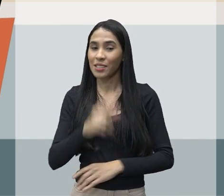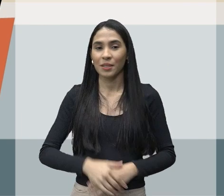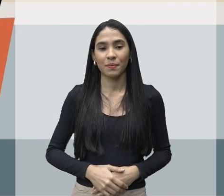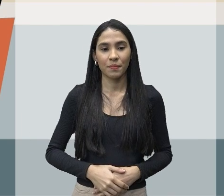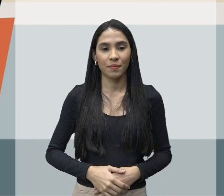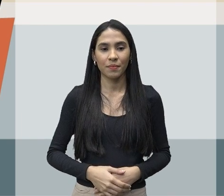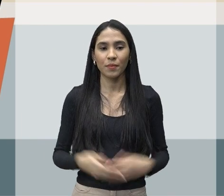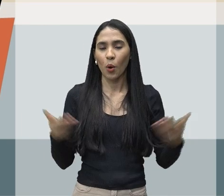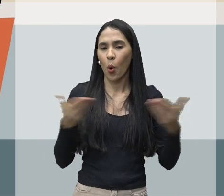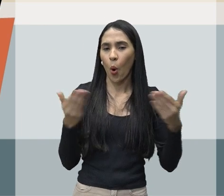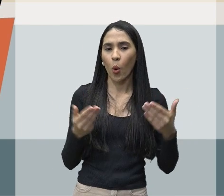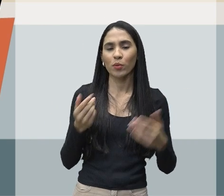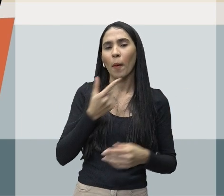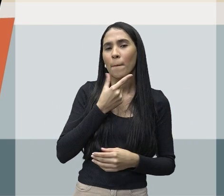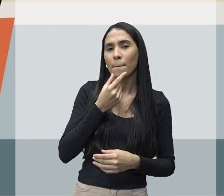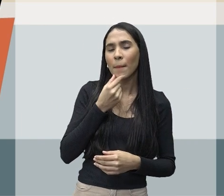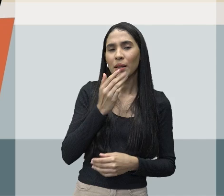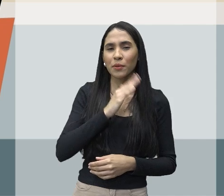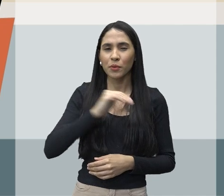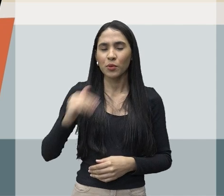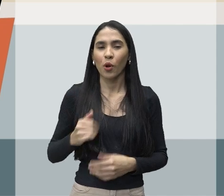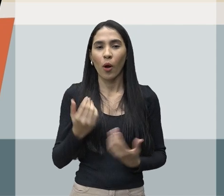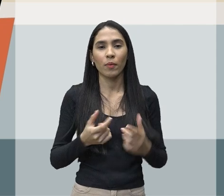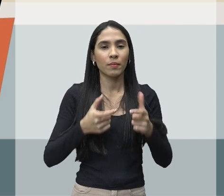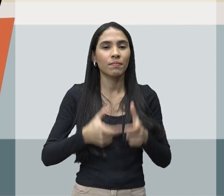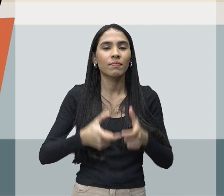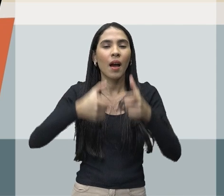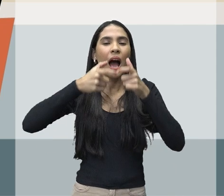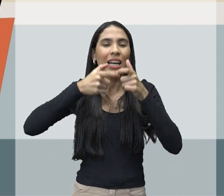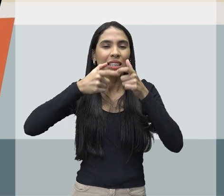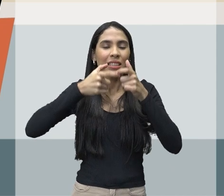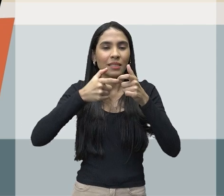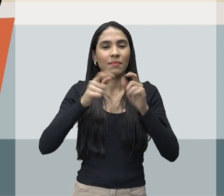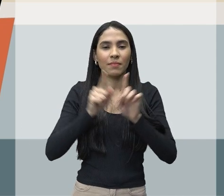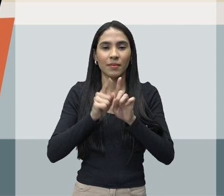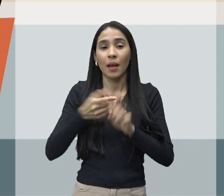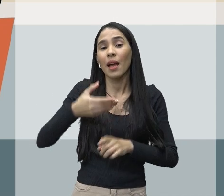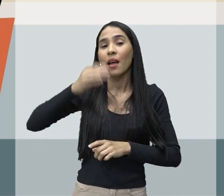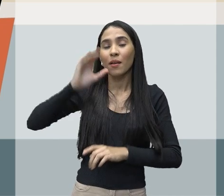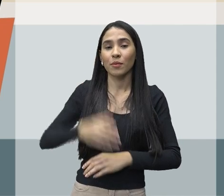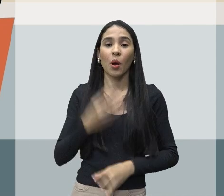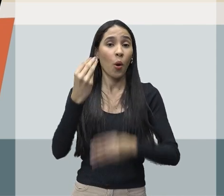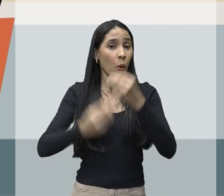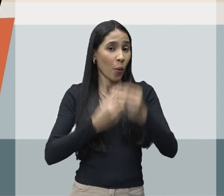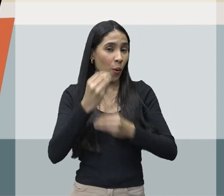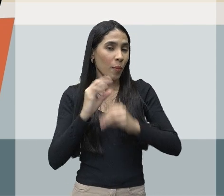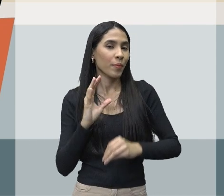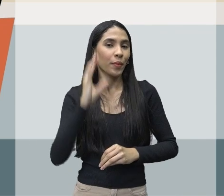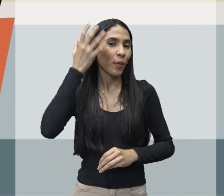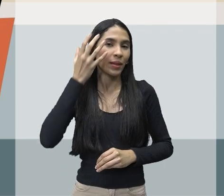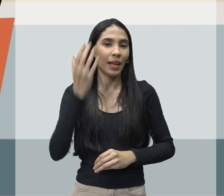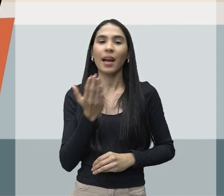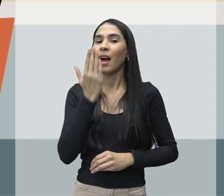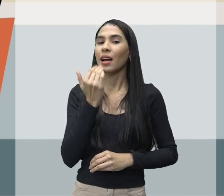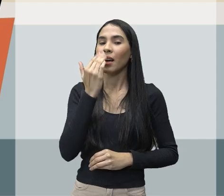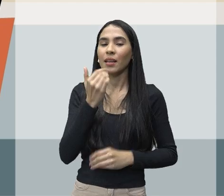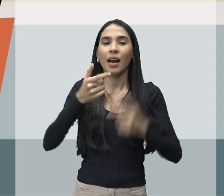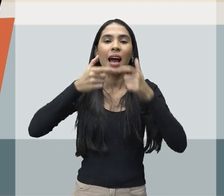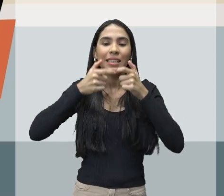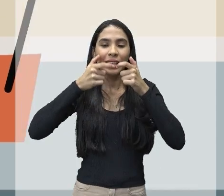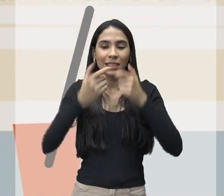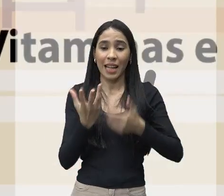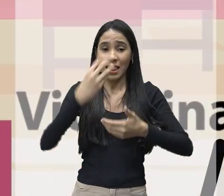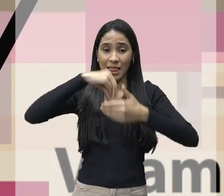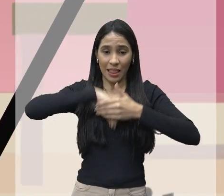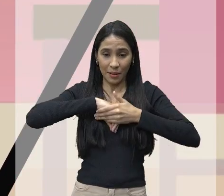Hoje, Marcelinho resolveu comer um sanduíche com batatas fritas e suco. Então vamos ver como será a digestão desse lanche no